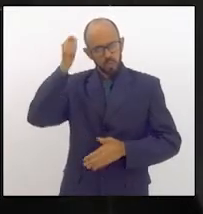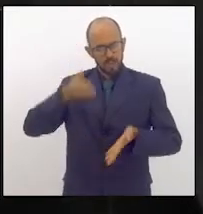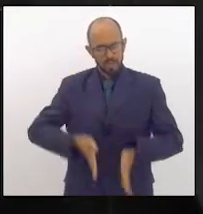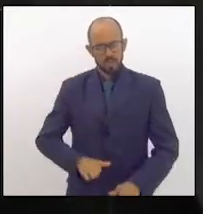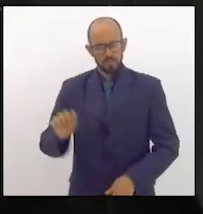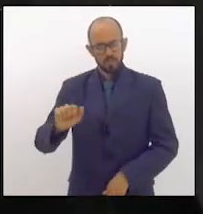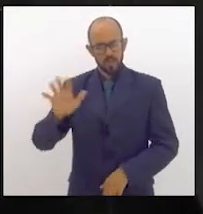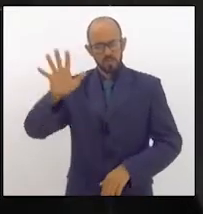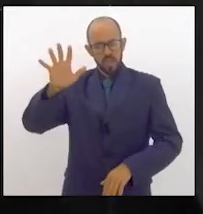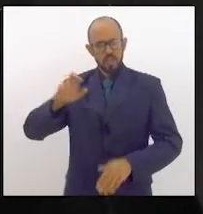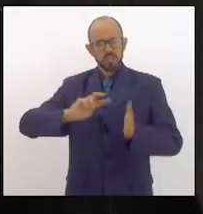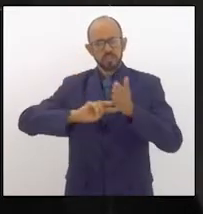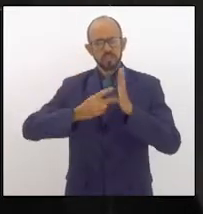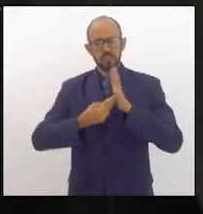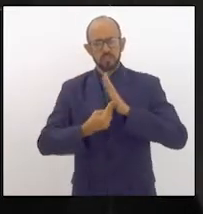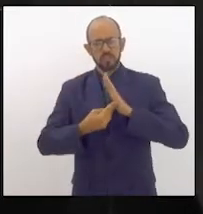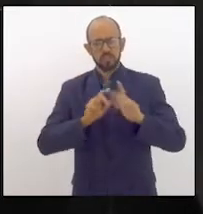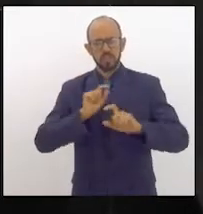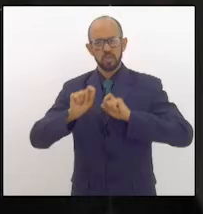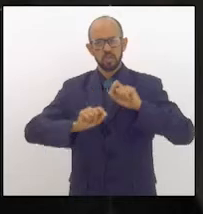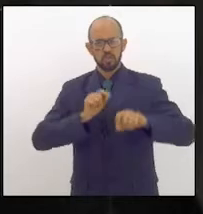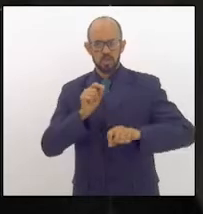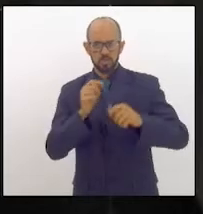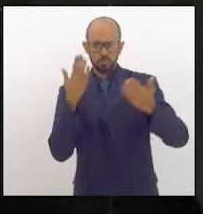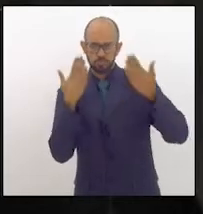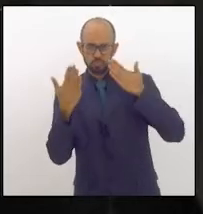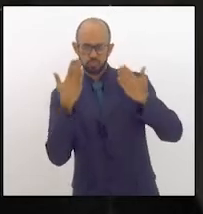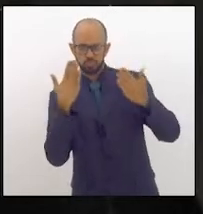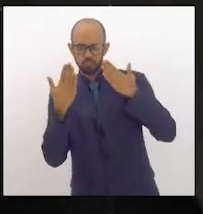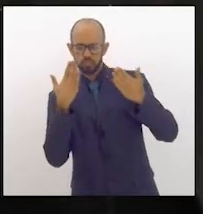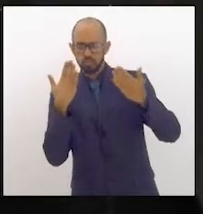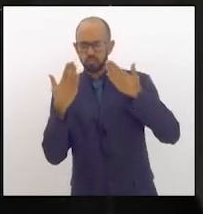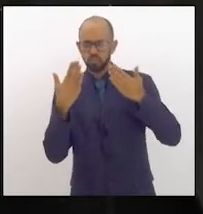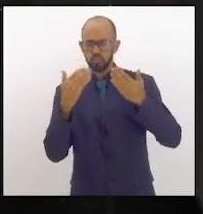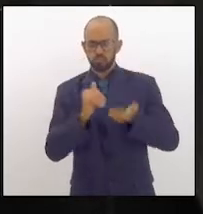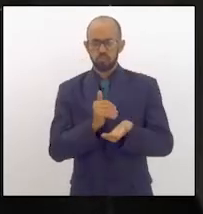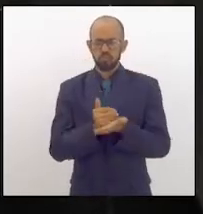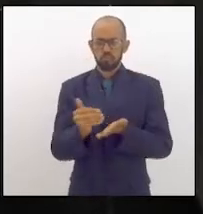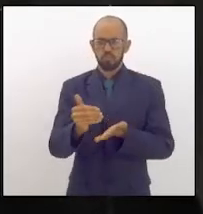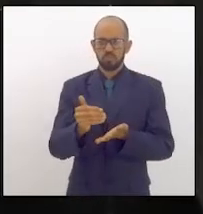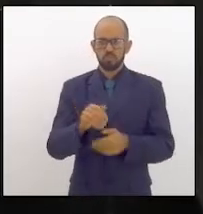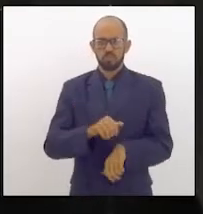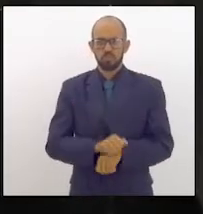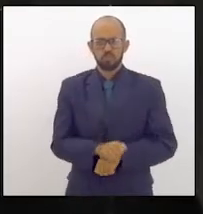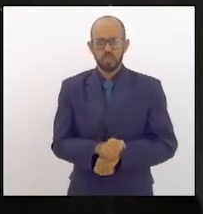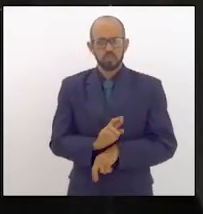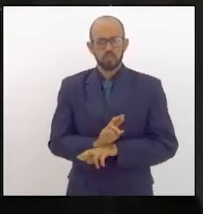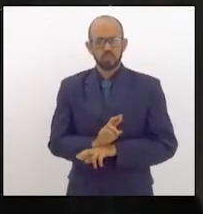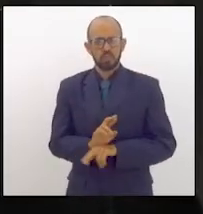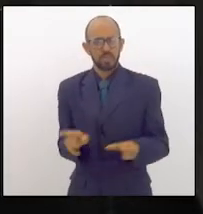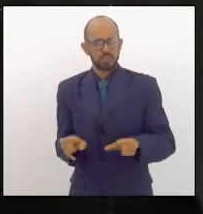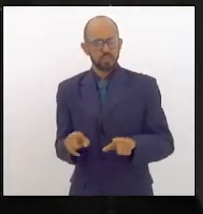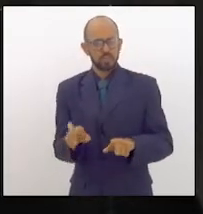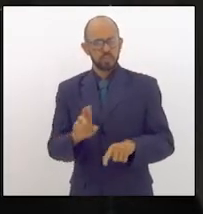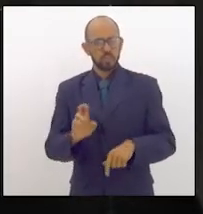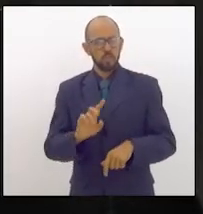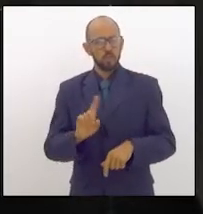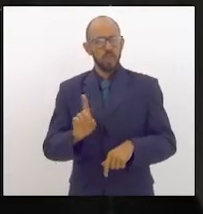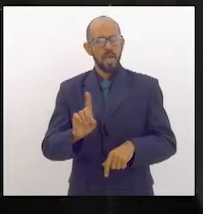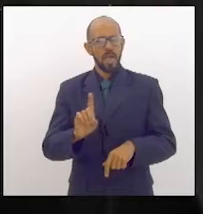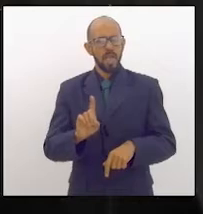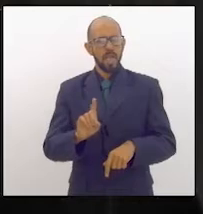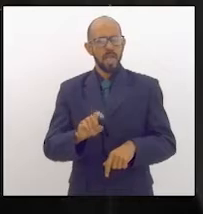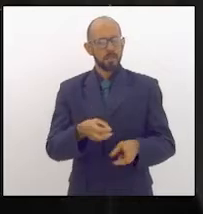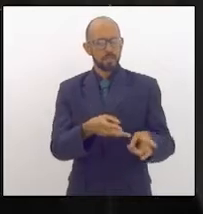significa uma condição de suspensão a priori não é é o contrário né o princípio da presunção